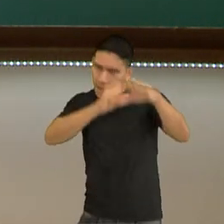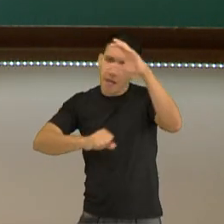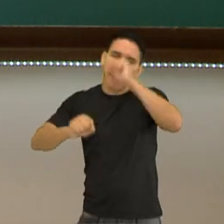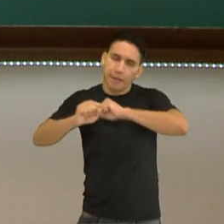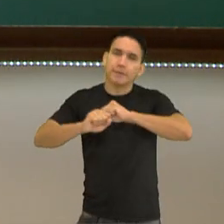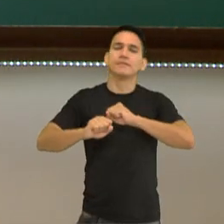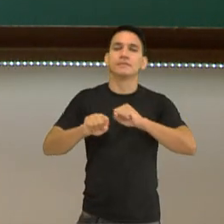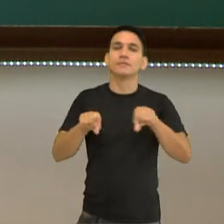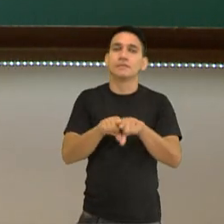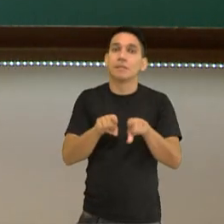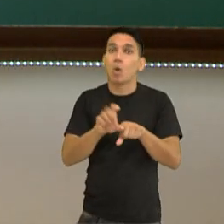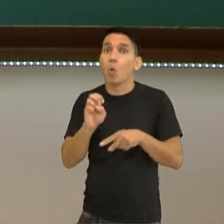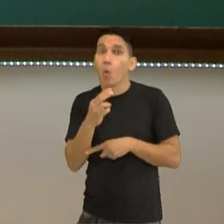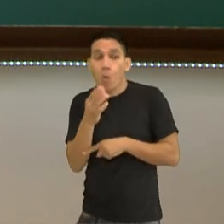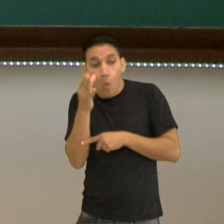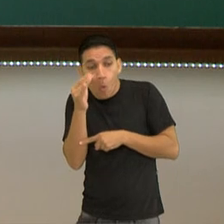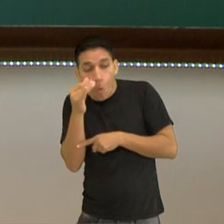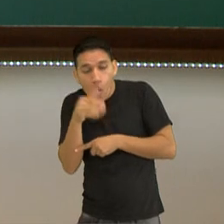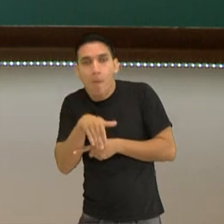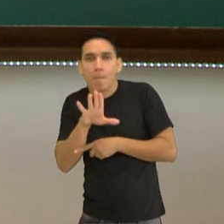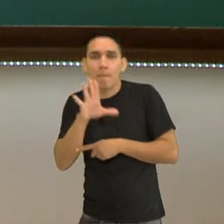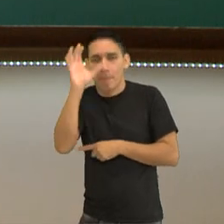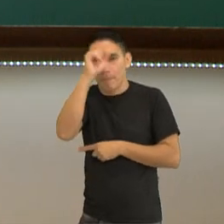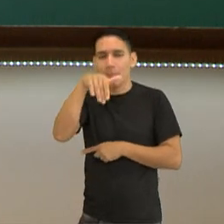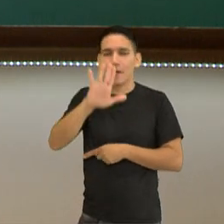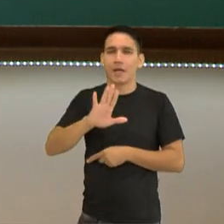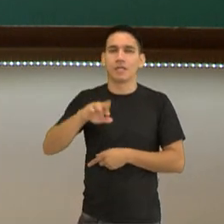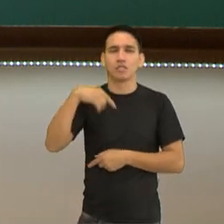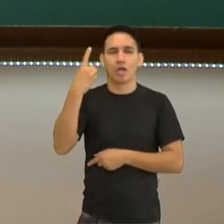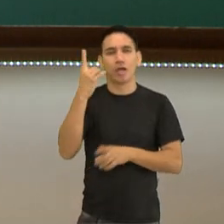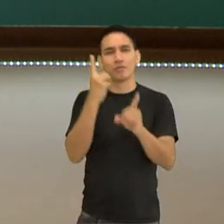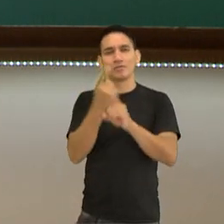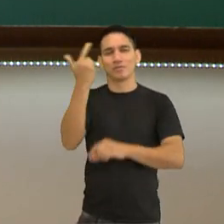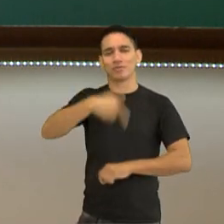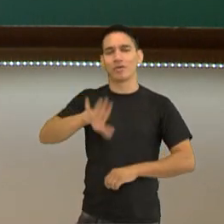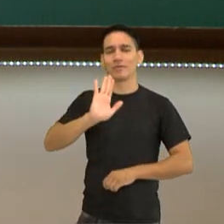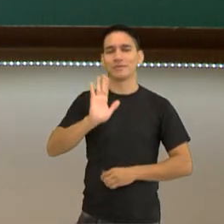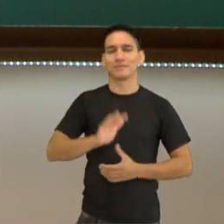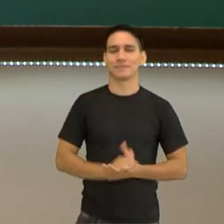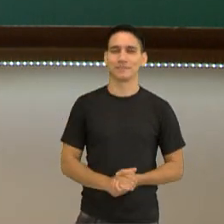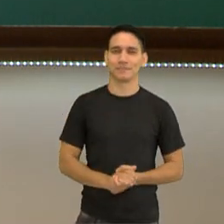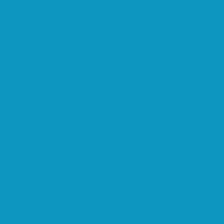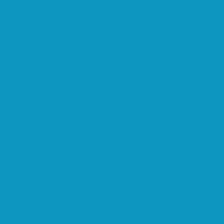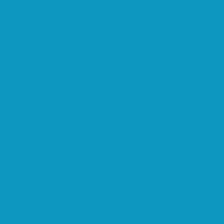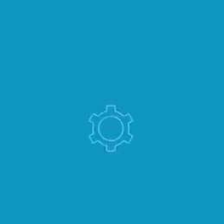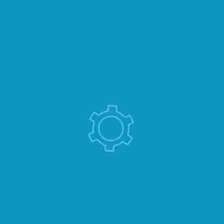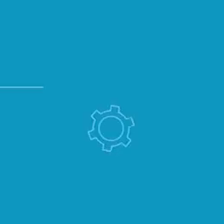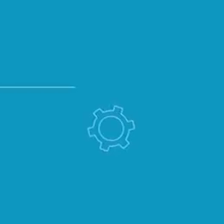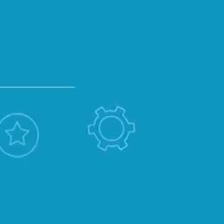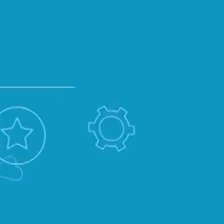ou tendo curiosidade de aprender muito mais. A gente se vê numa próxima aula. Até lá, tchau, tchau.